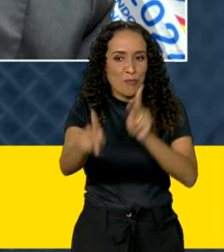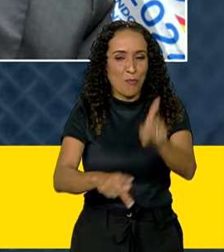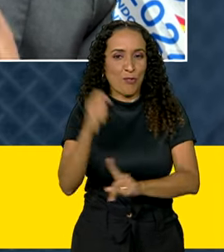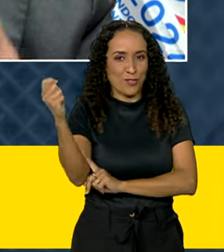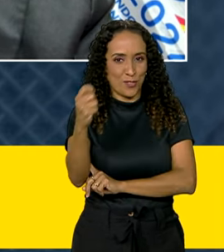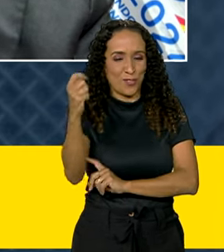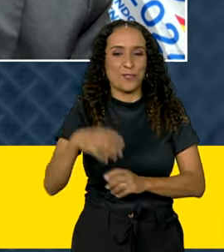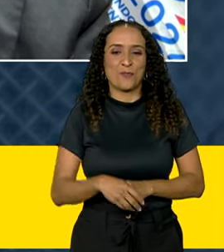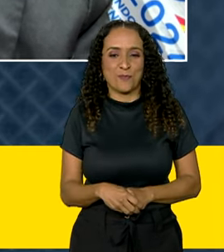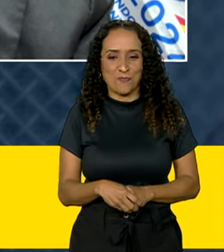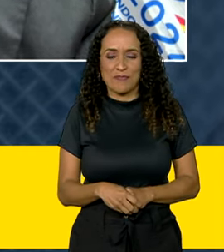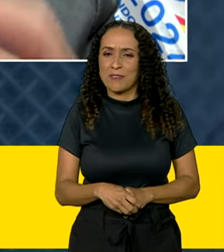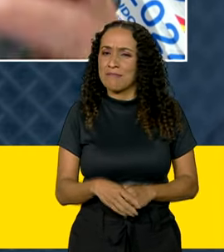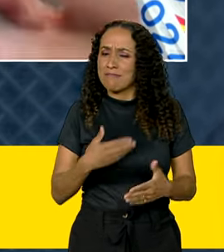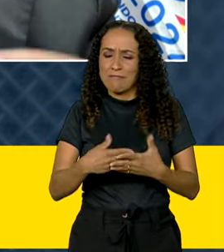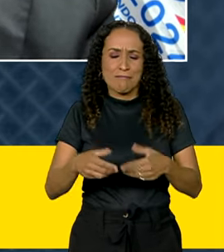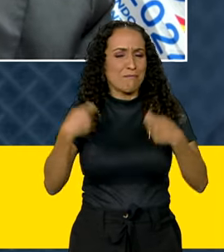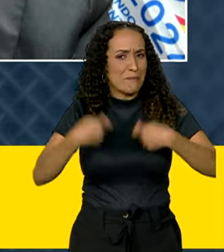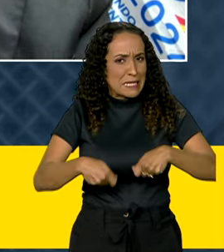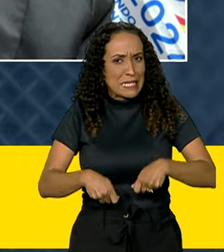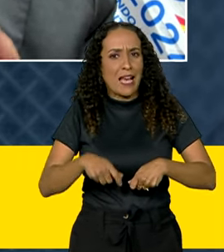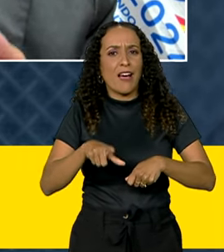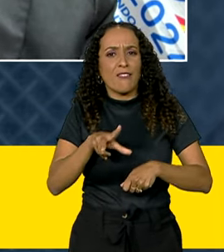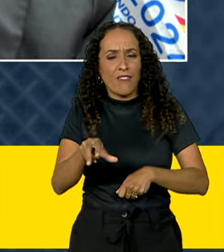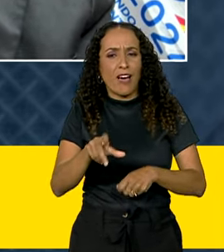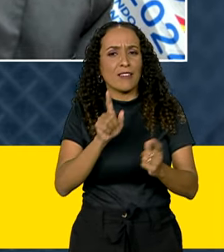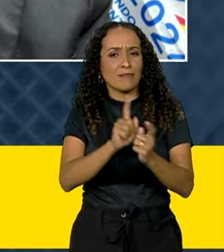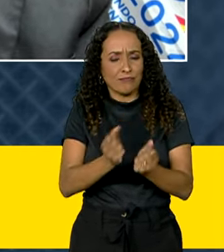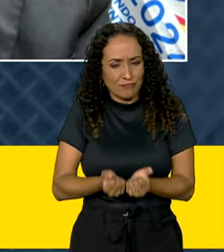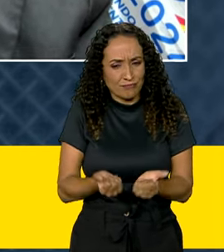do Rio Grande do Sul. O que precisar será